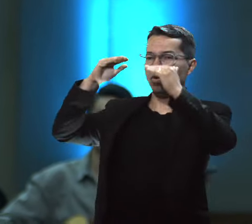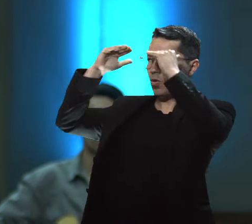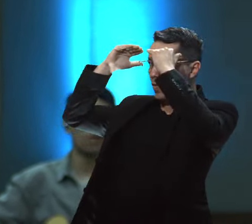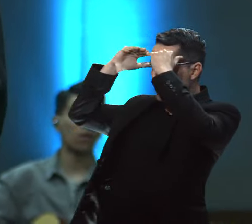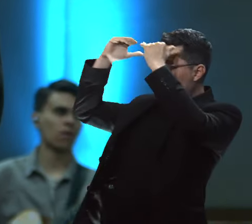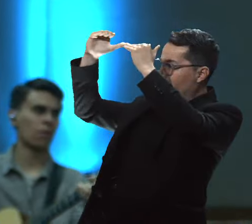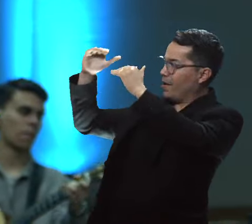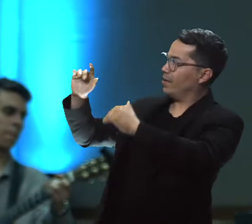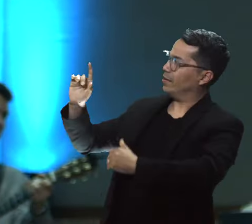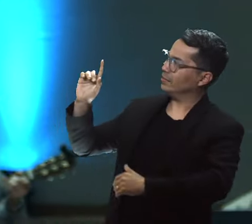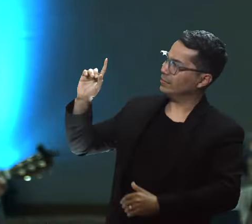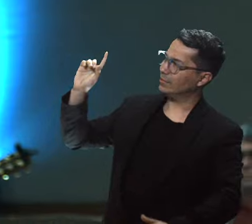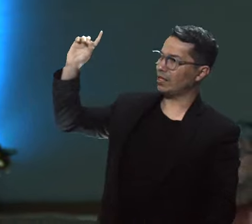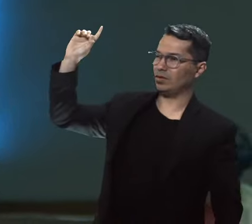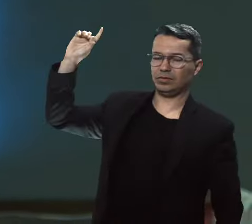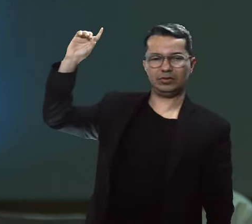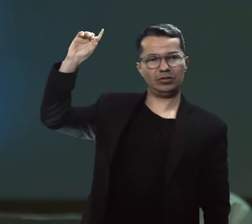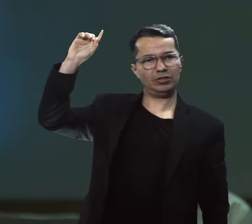obedece.